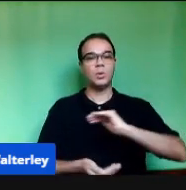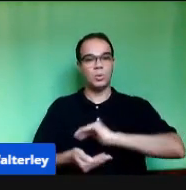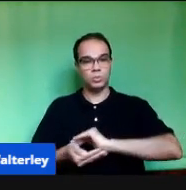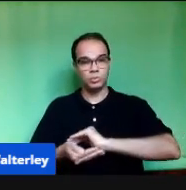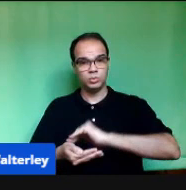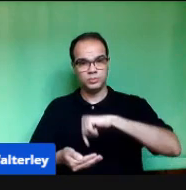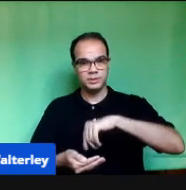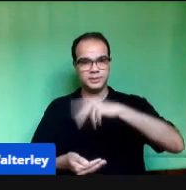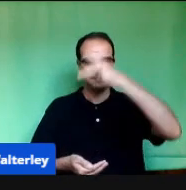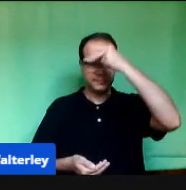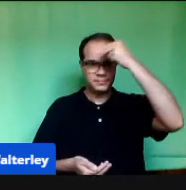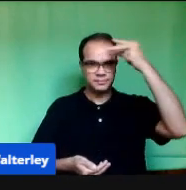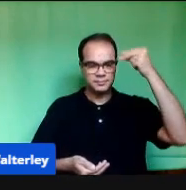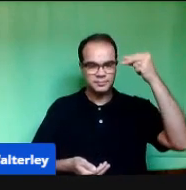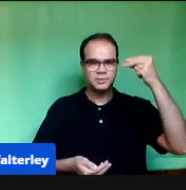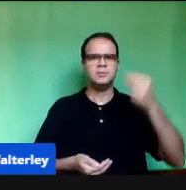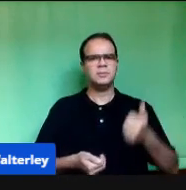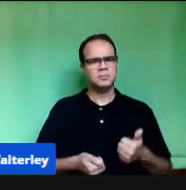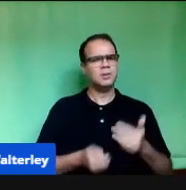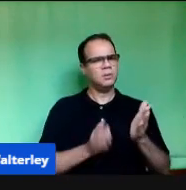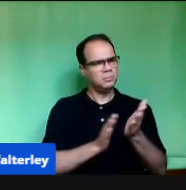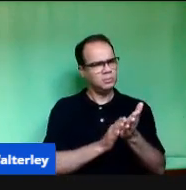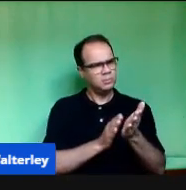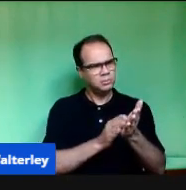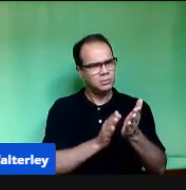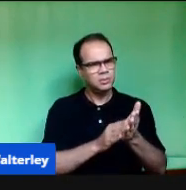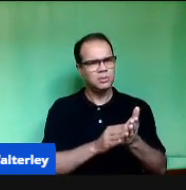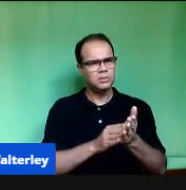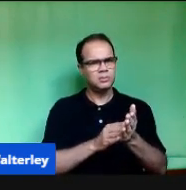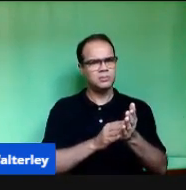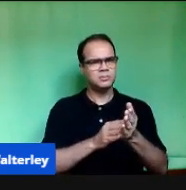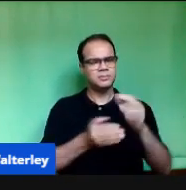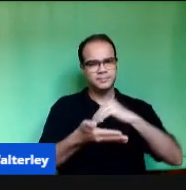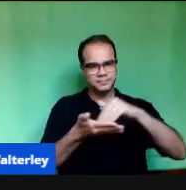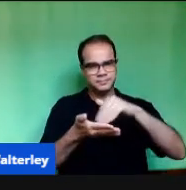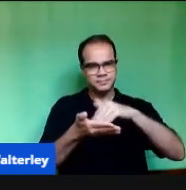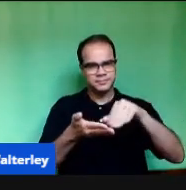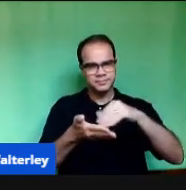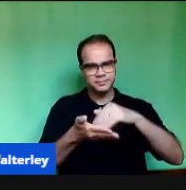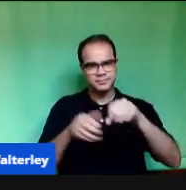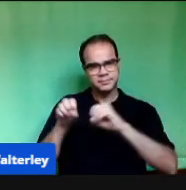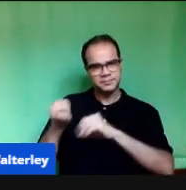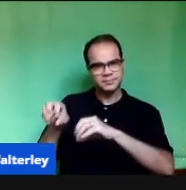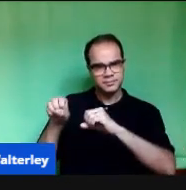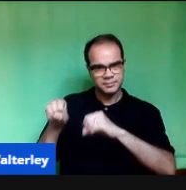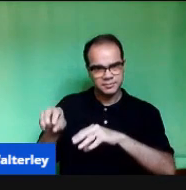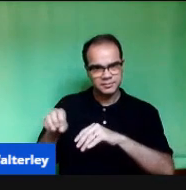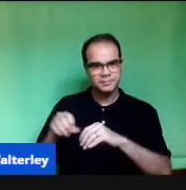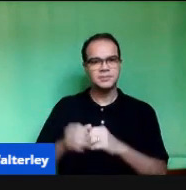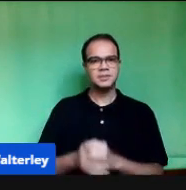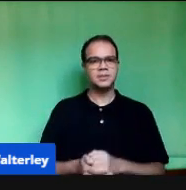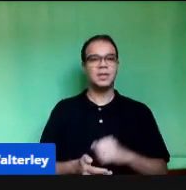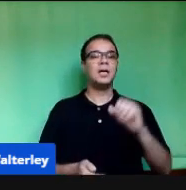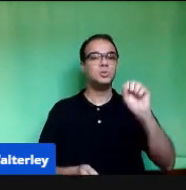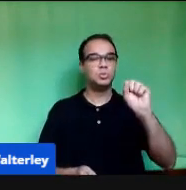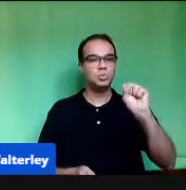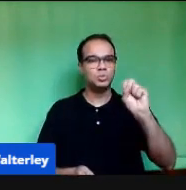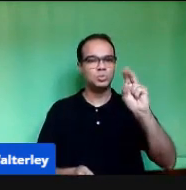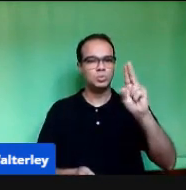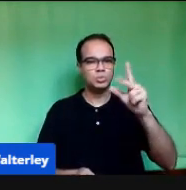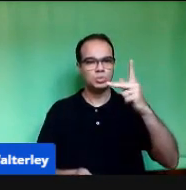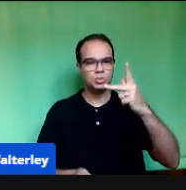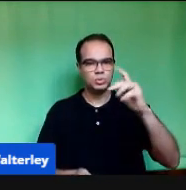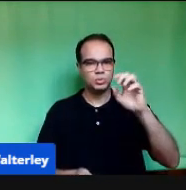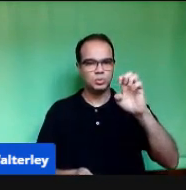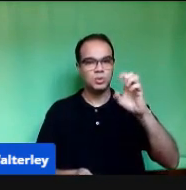de educação, por colocar para a equipe da Superintendência de Políticas de Educação, a SUPED, por ter uma divisão